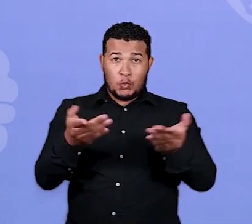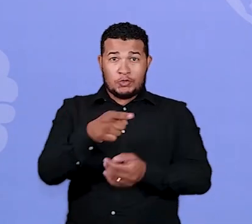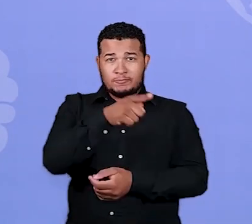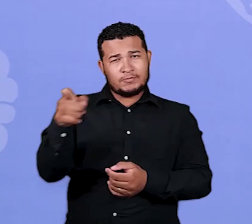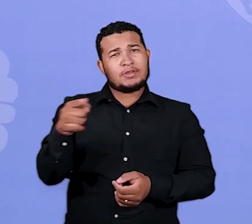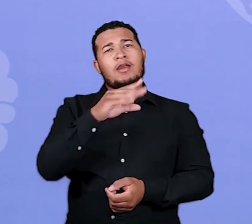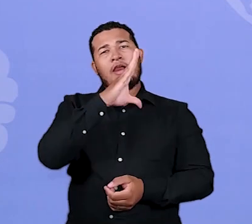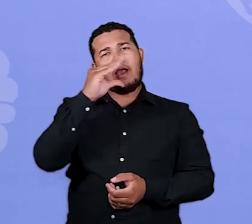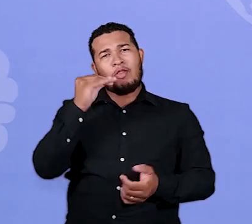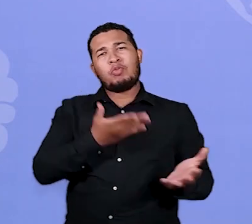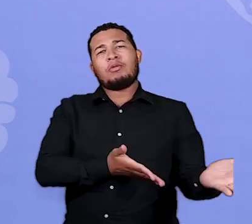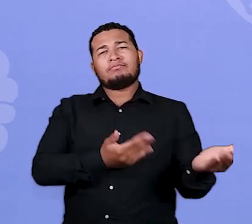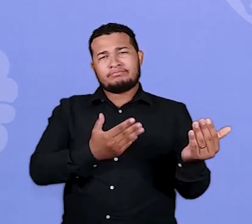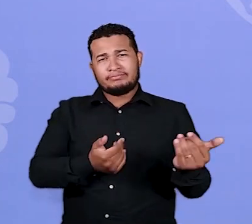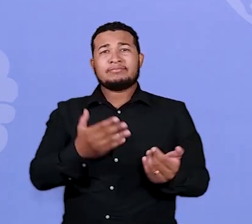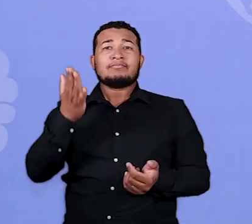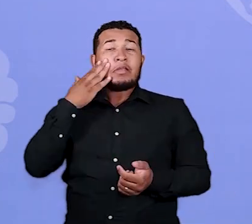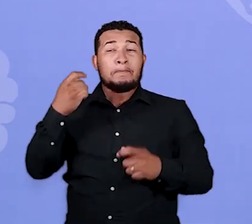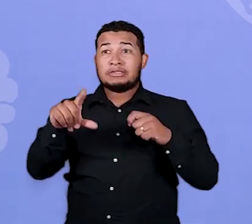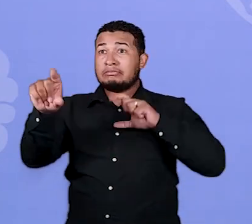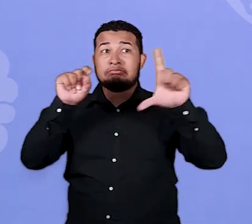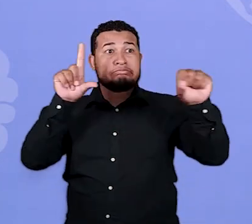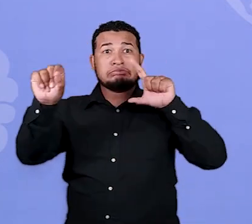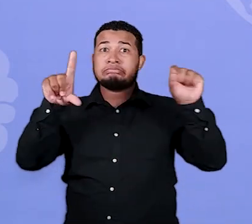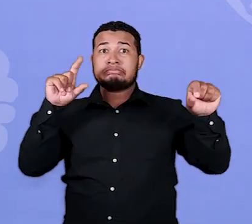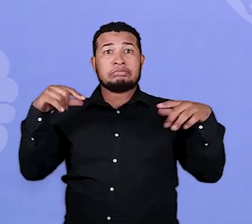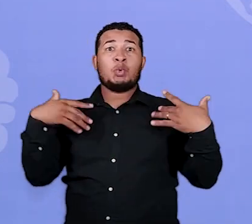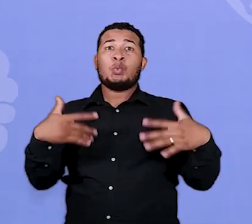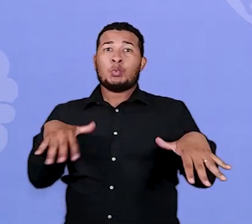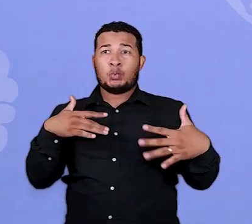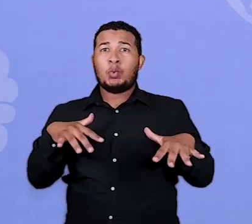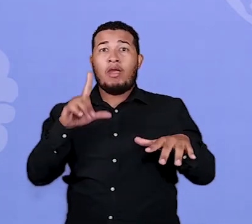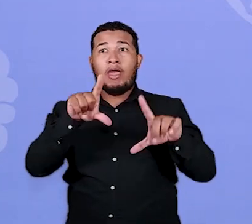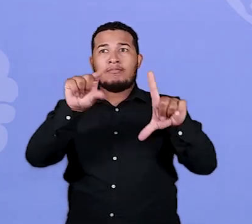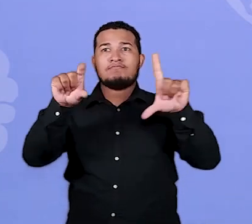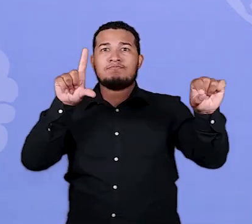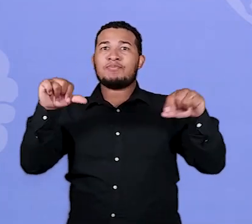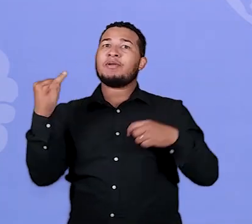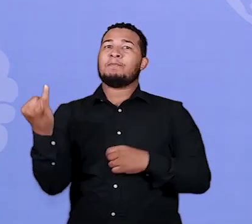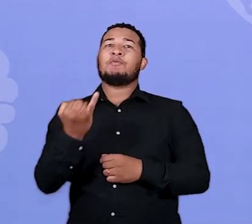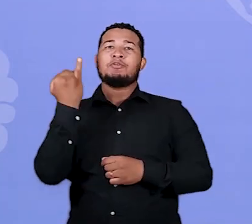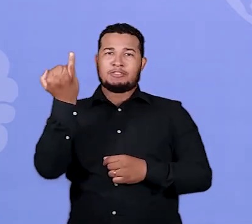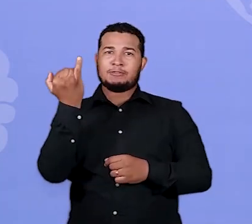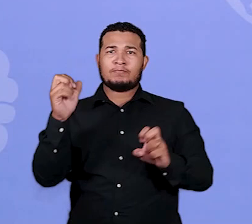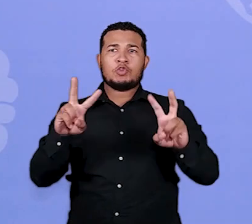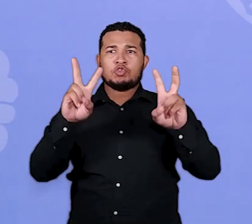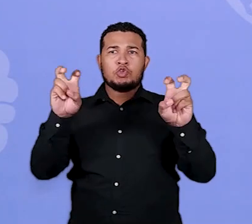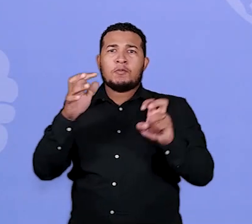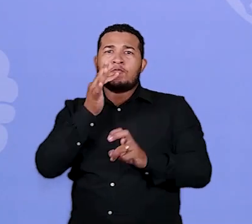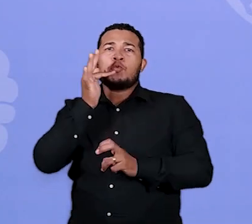hoje é adolescente, perpassa e muitas vezes tem que tomar várias decisões, e são decisões